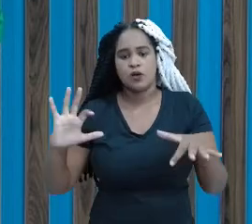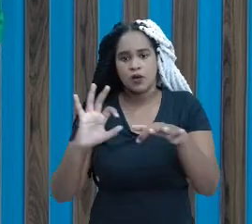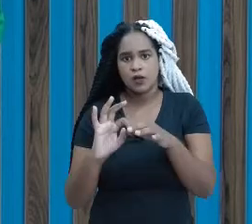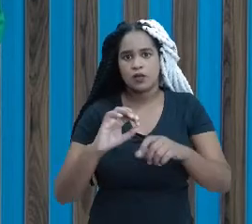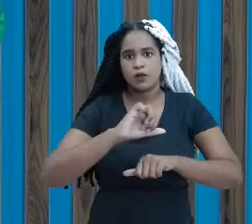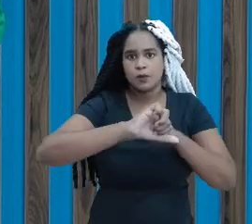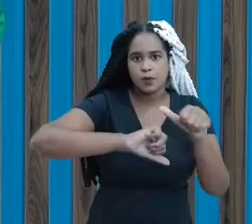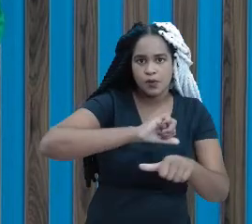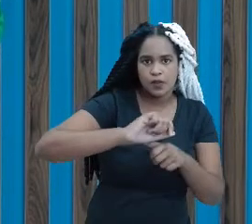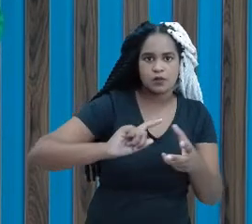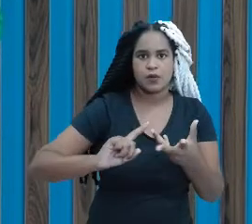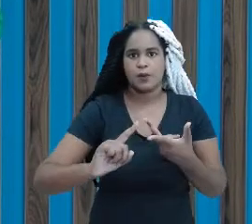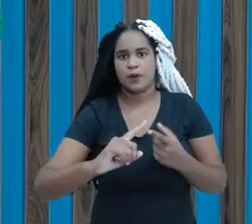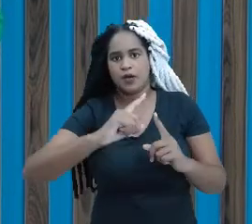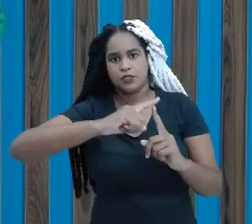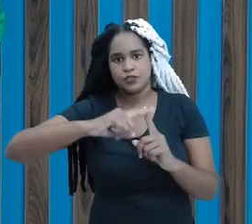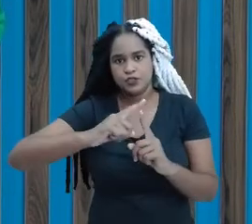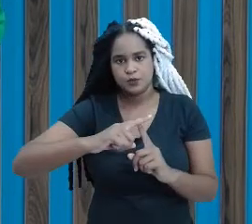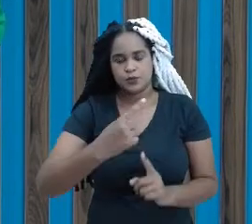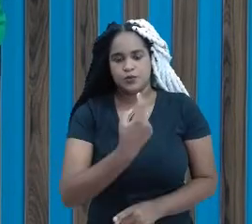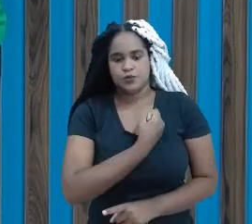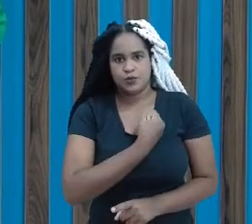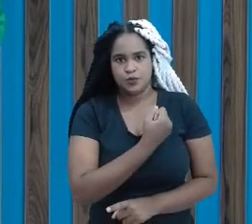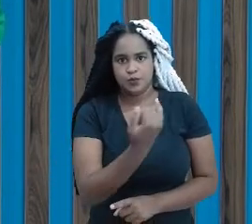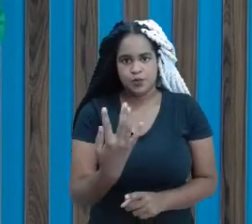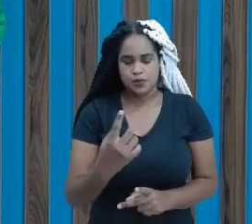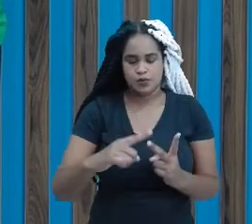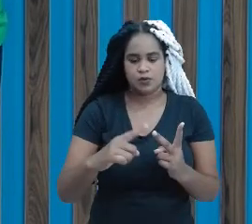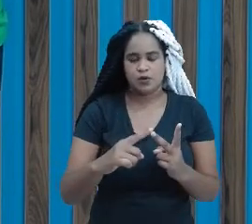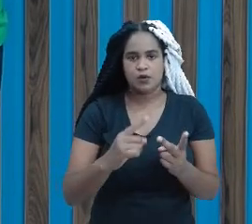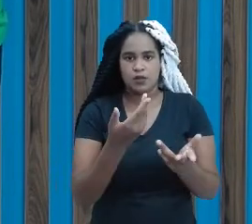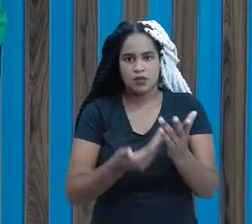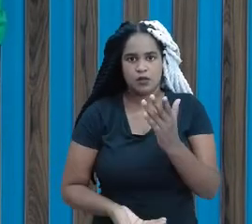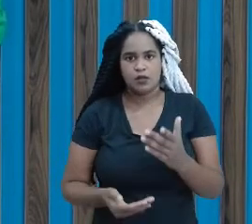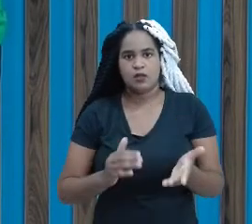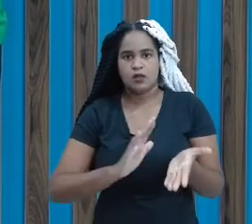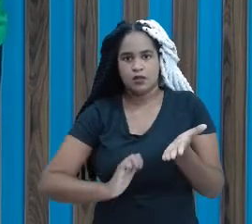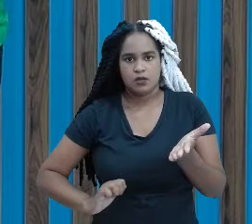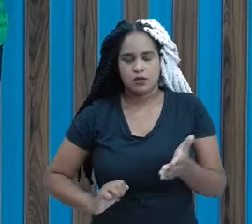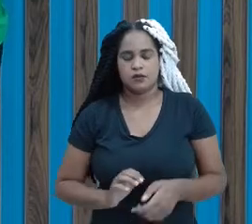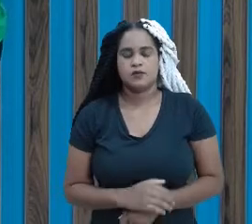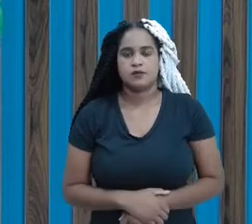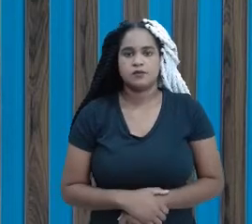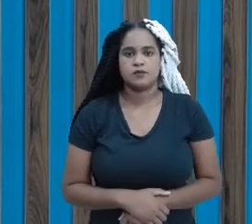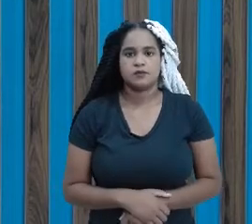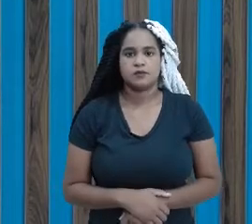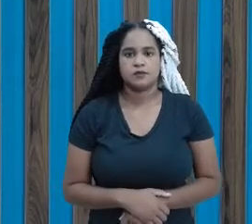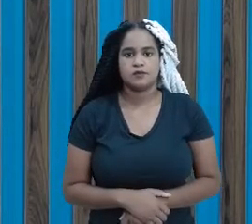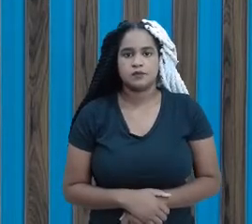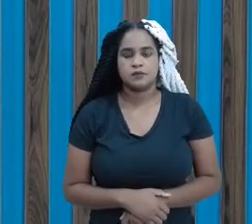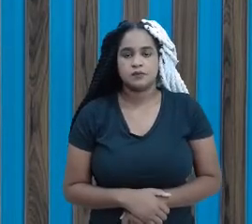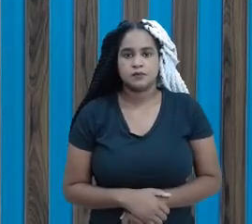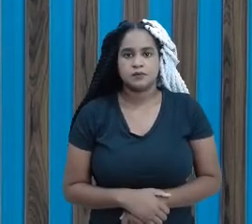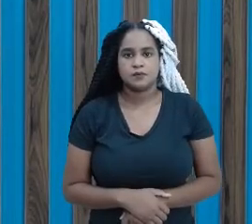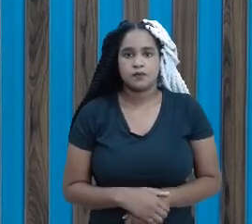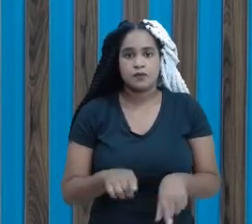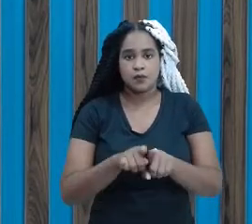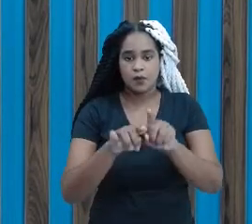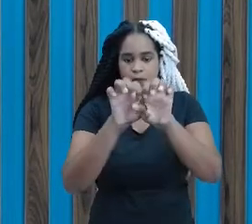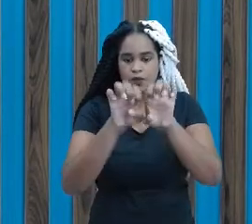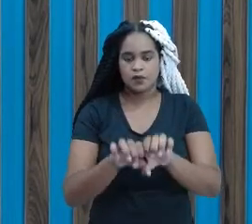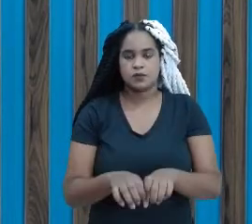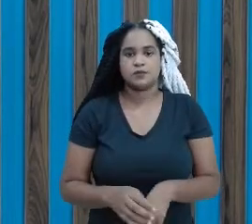com esses dois tipos de mutações, né? Da translocação, da deleção numérica, né? E